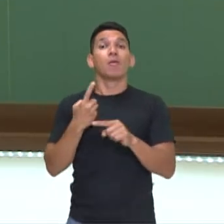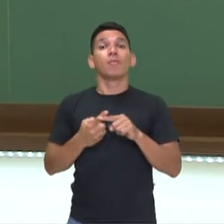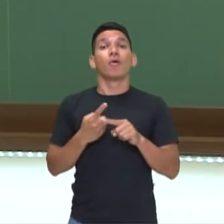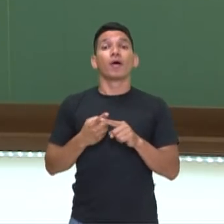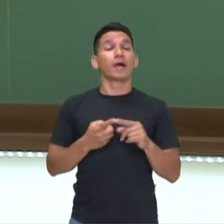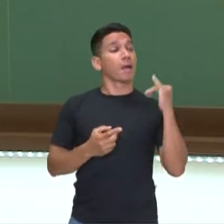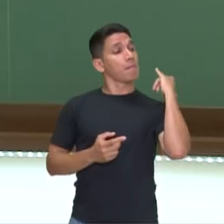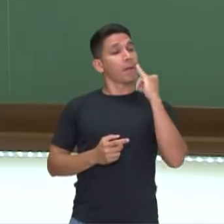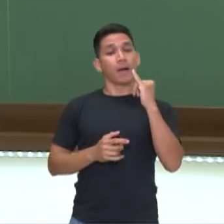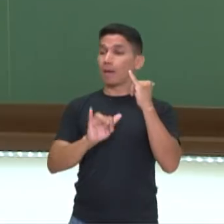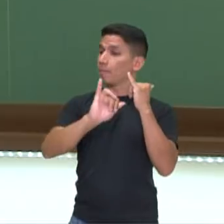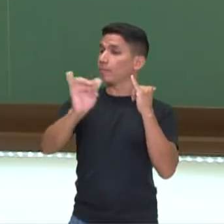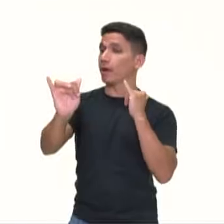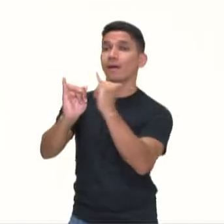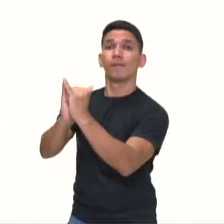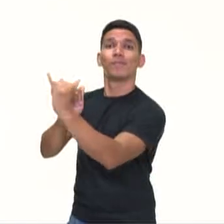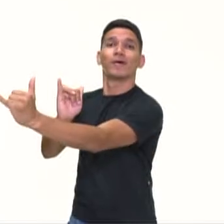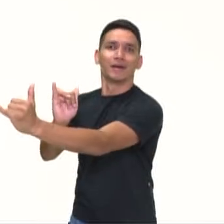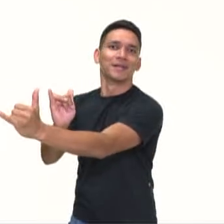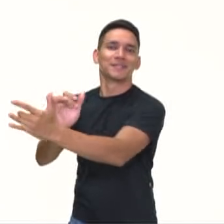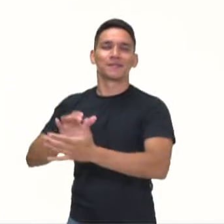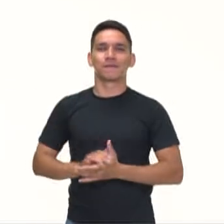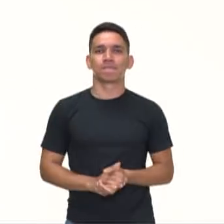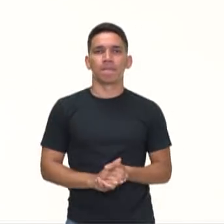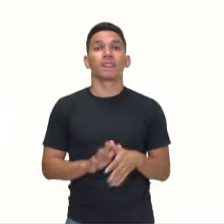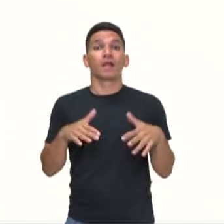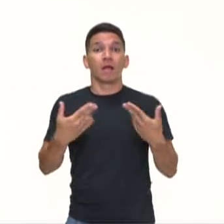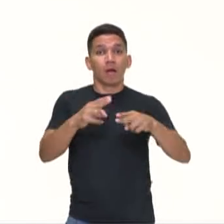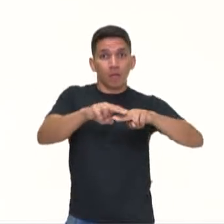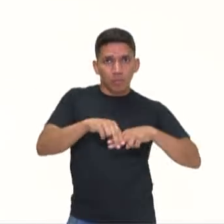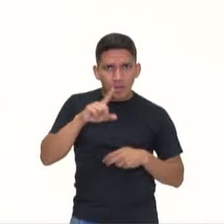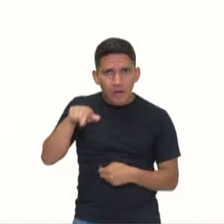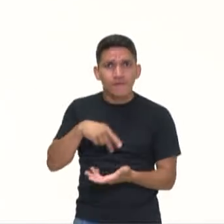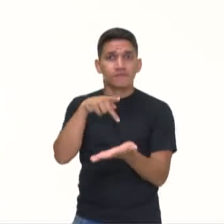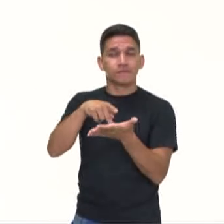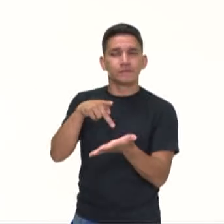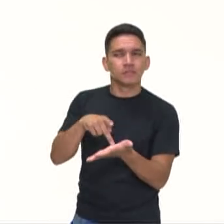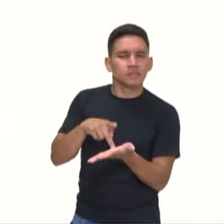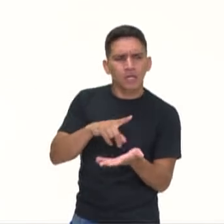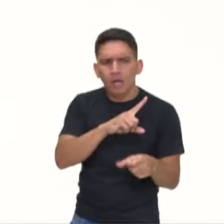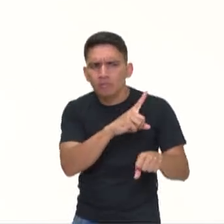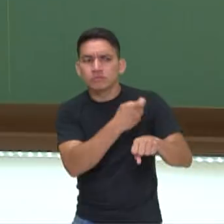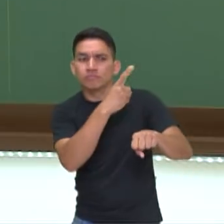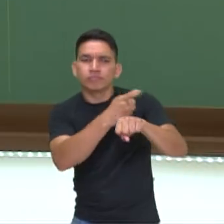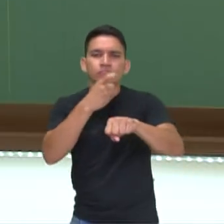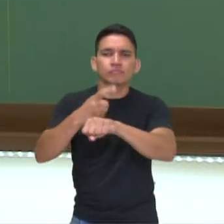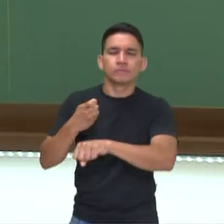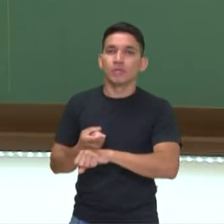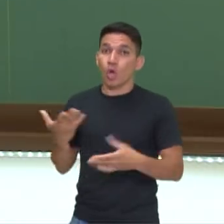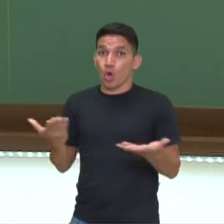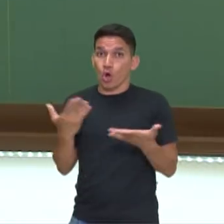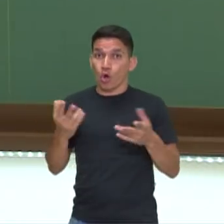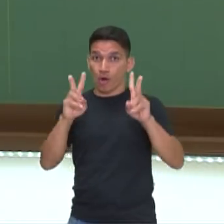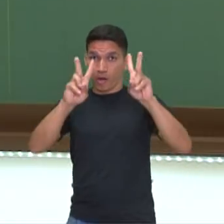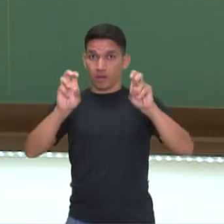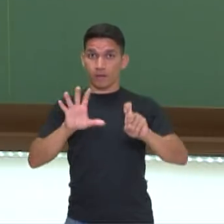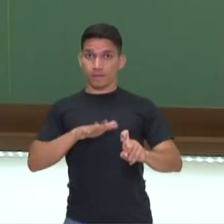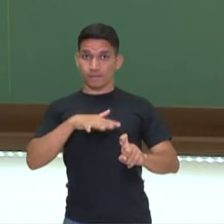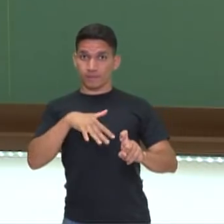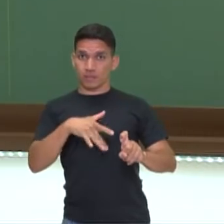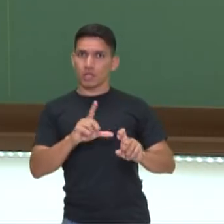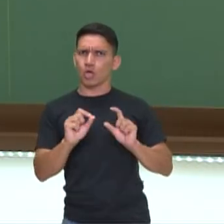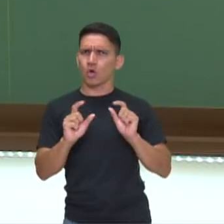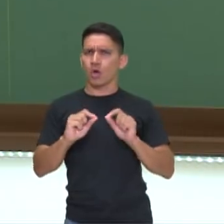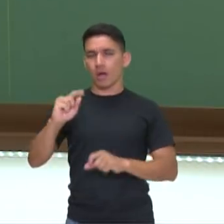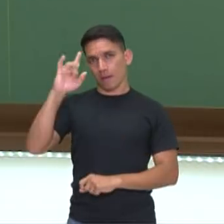contação de histórias. Por ser uma verdade intuitiva, ou seja, hoje em dia, quando falamos em mito, logo a gente